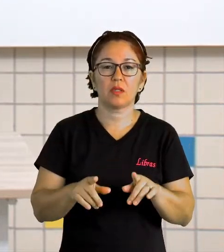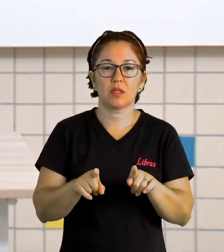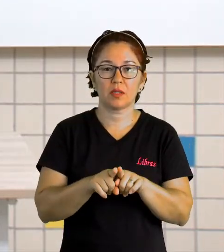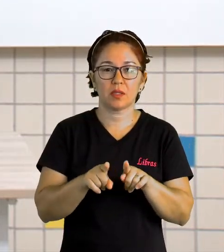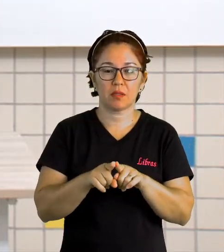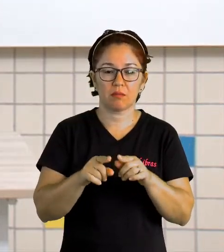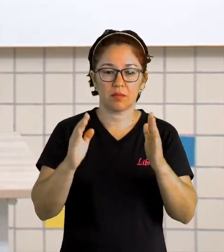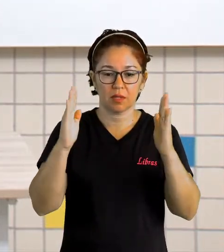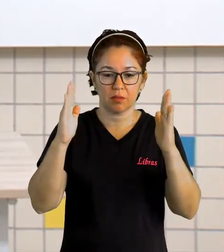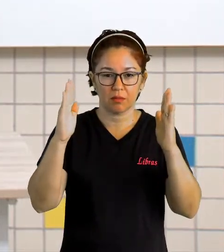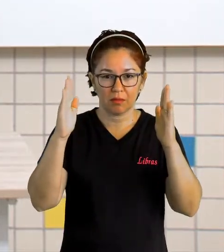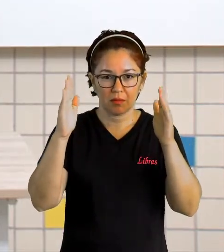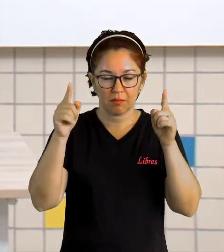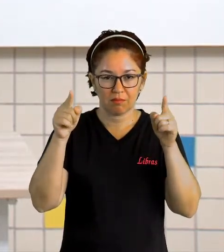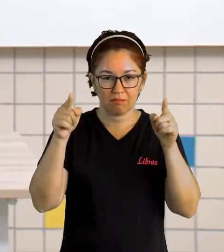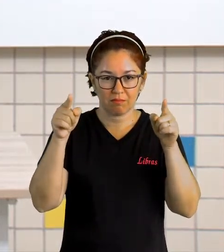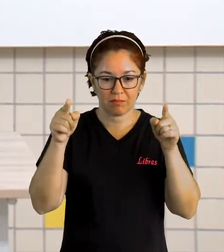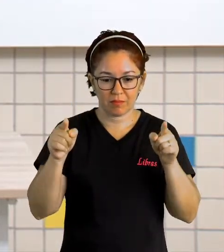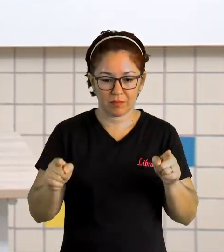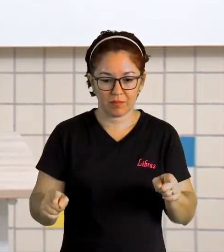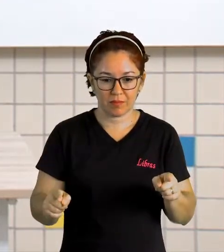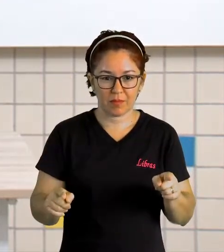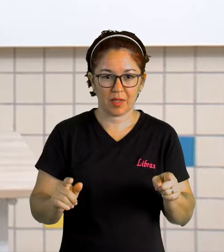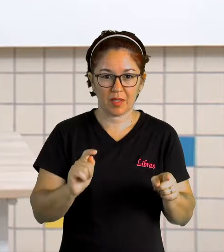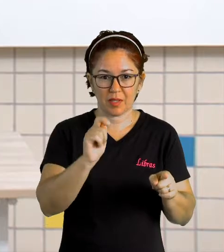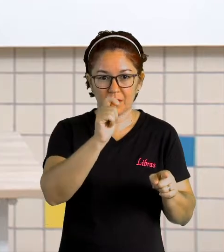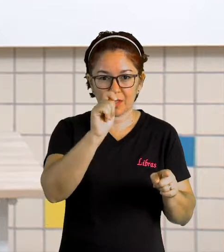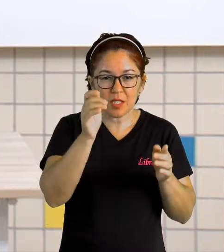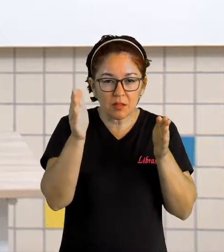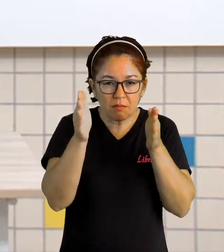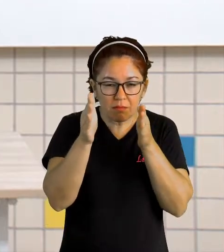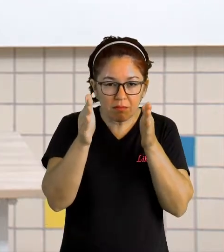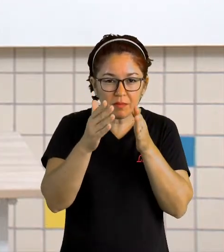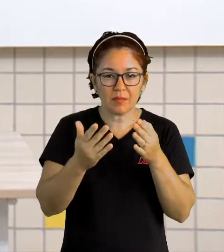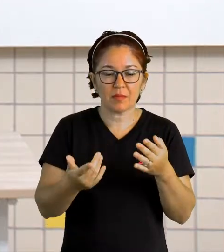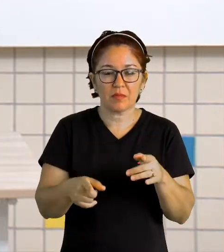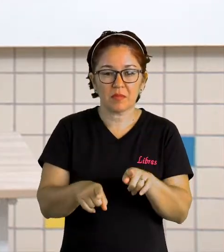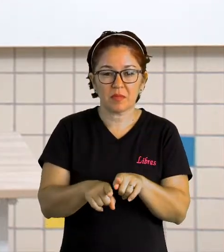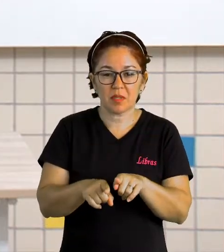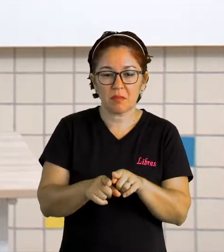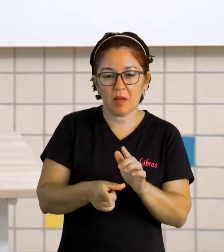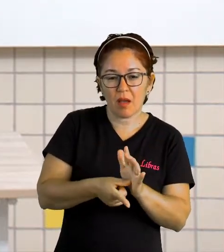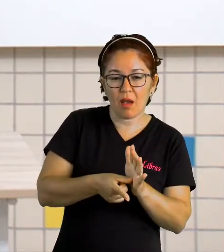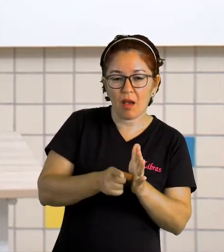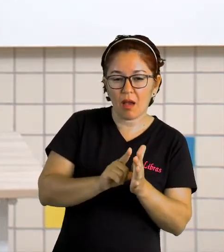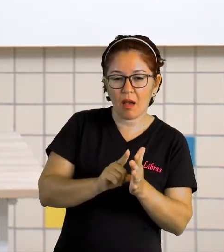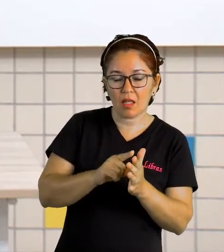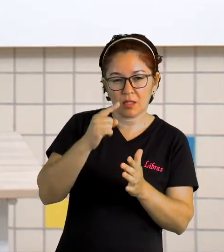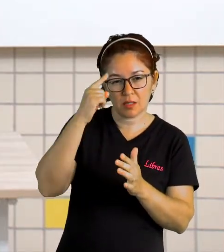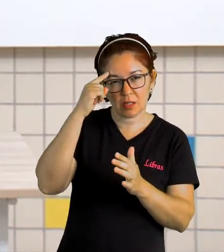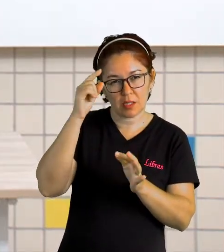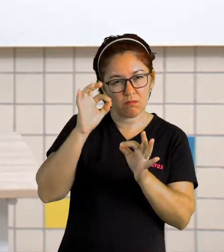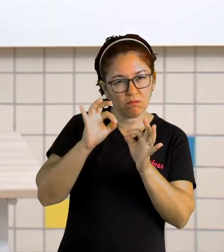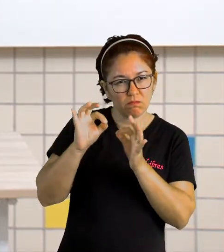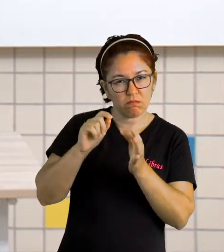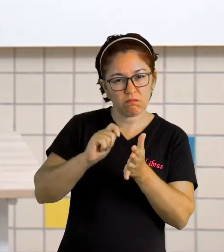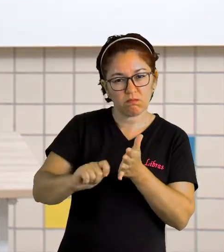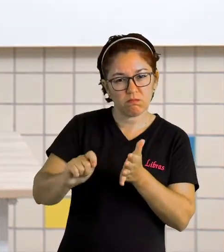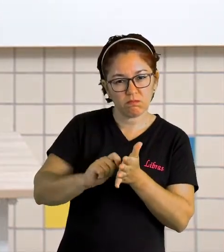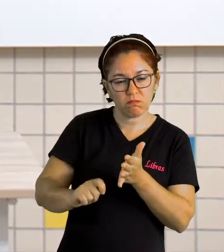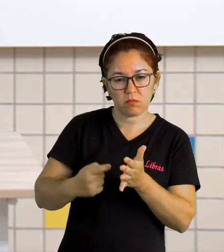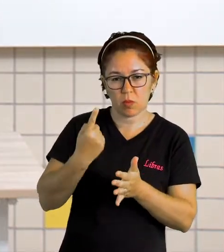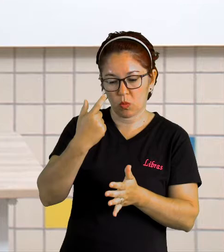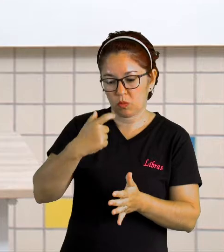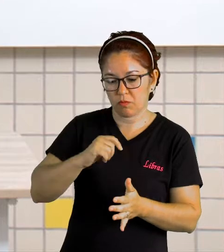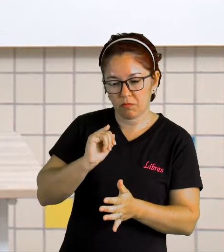um narrador também ali falando, Tem toda uma coisa já mais estruturada. E aí a pergunta é o